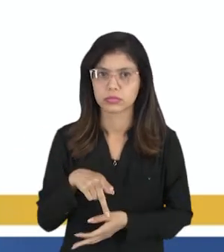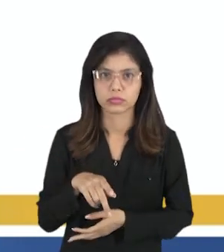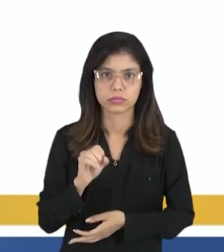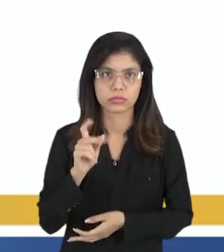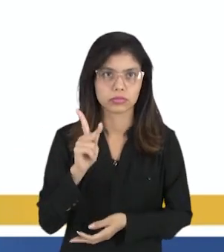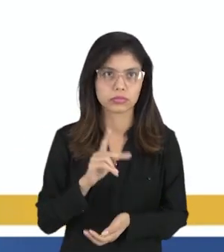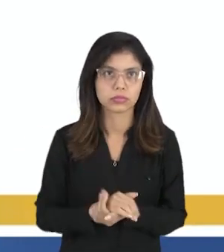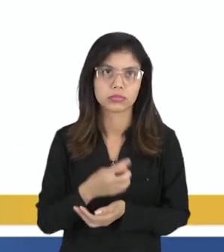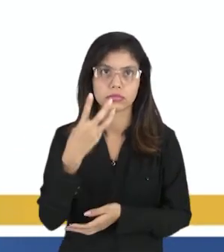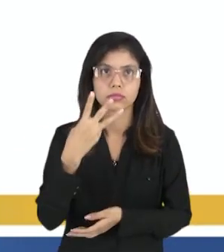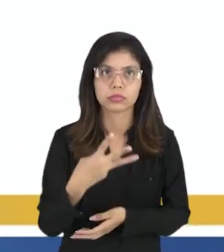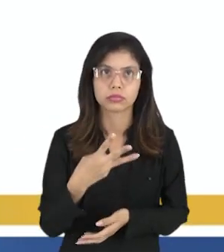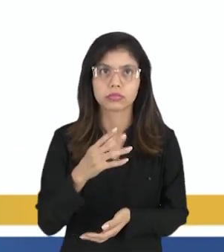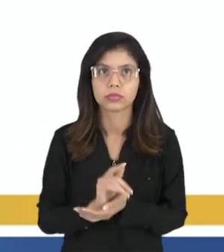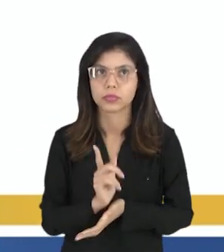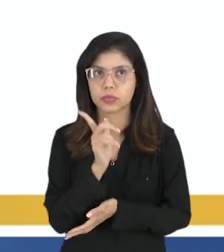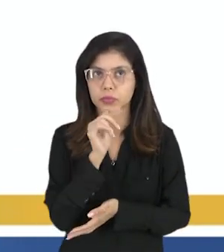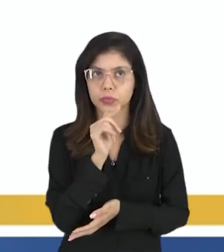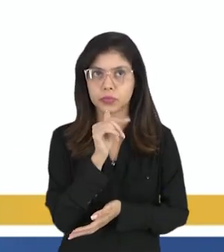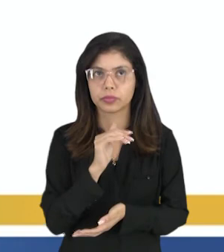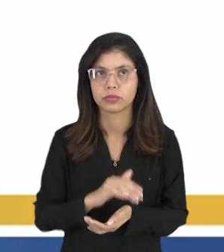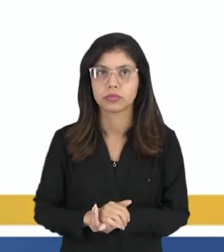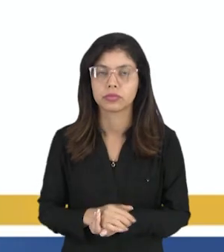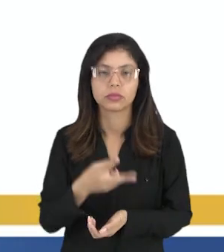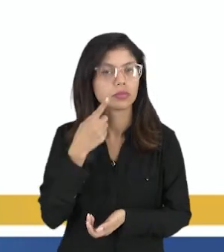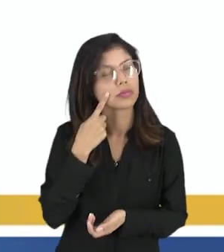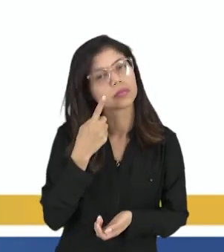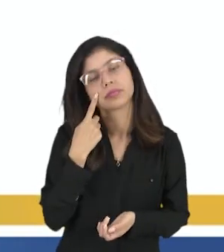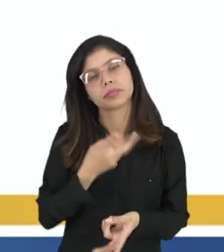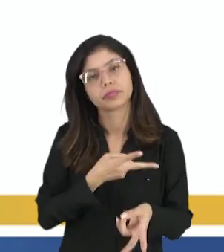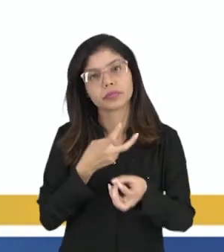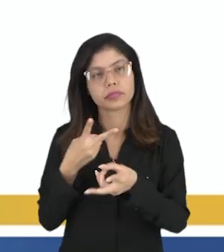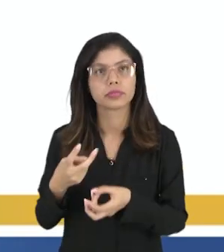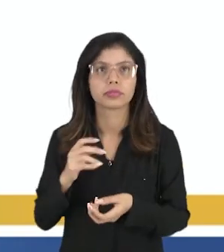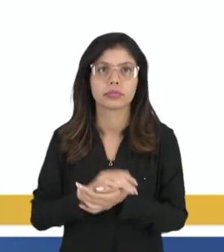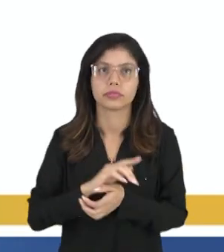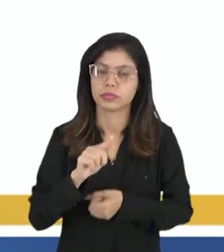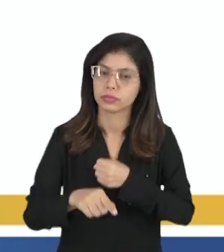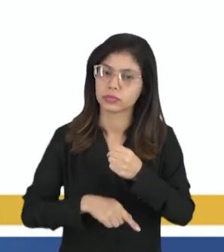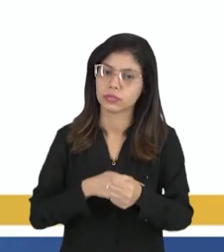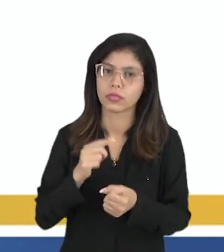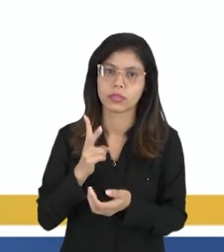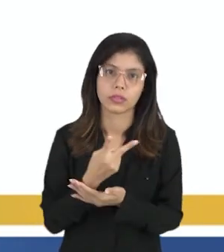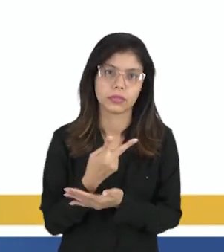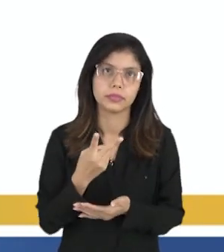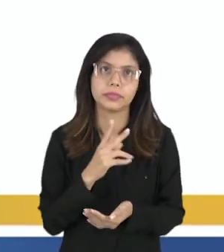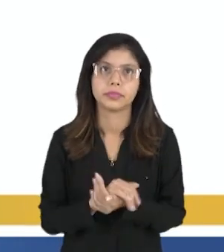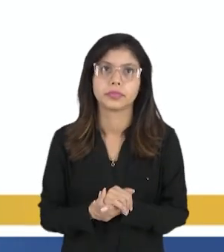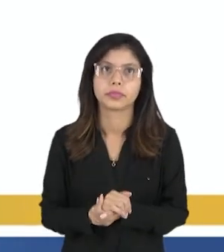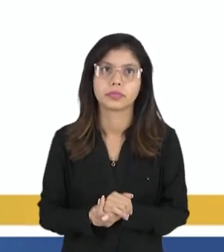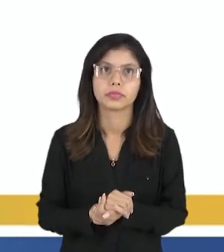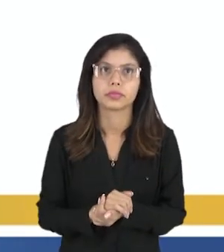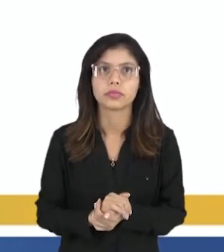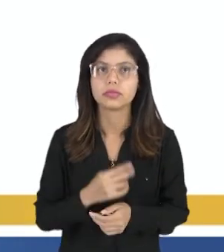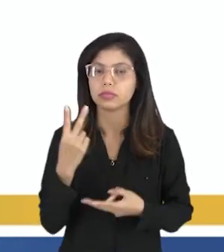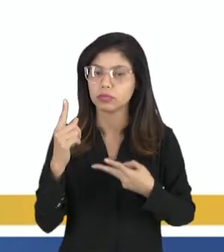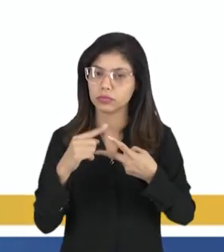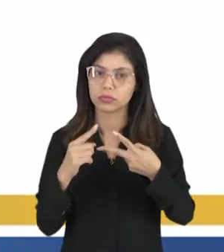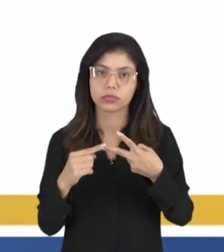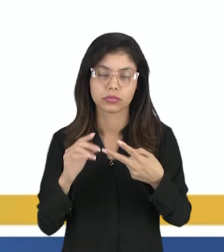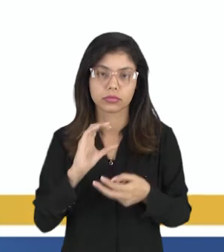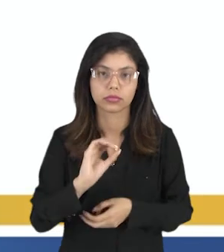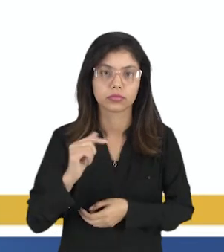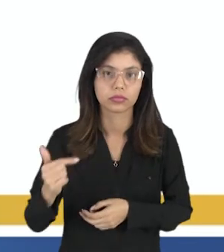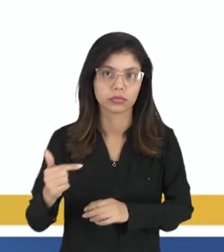3. Água oxigenada. Então, a gente observar aqui, ó, tem 2 átomos de hidrogênio com 2